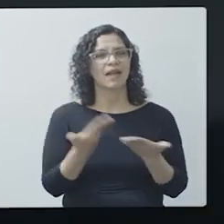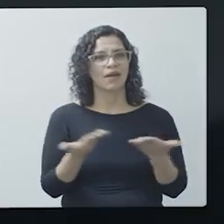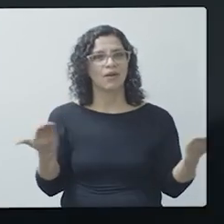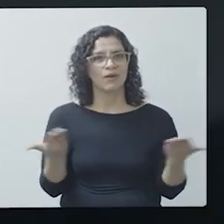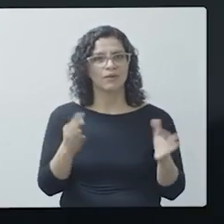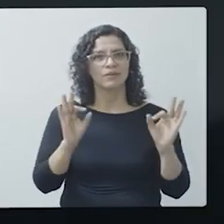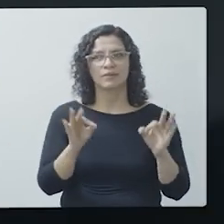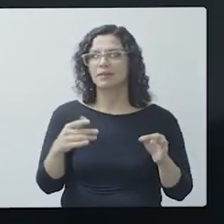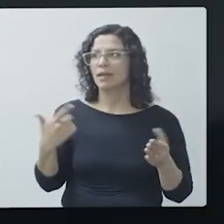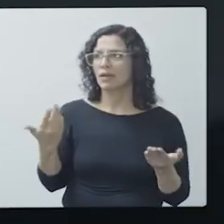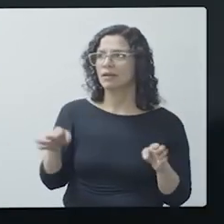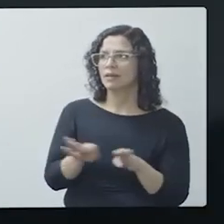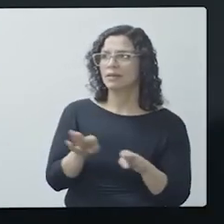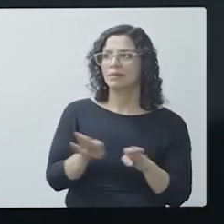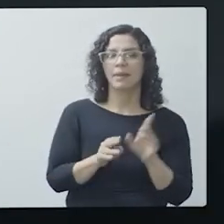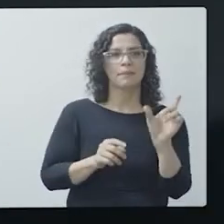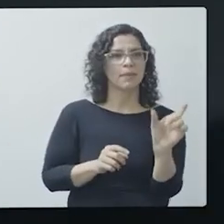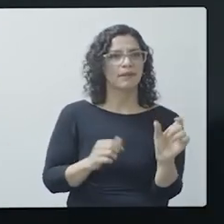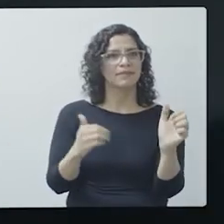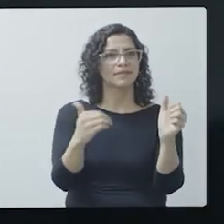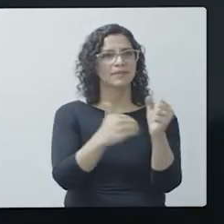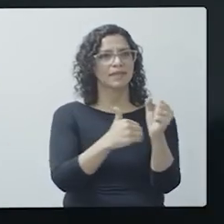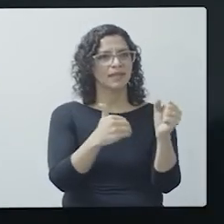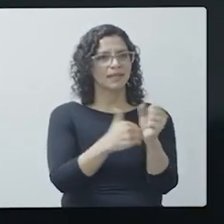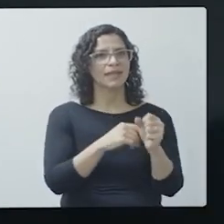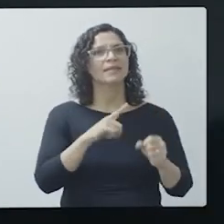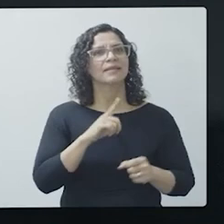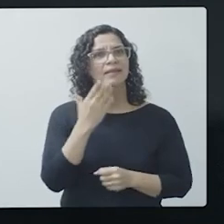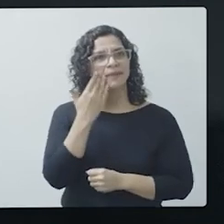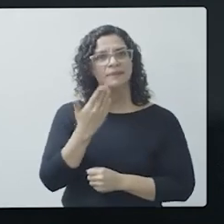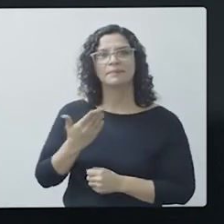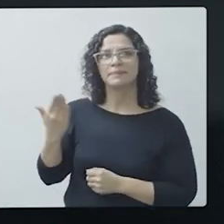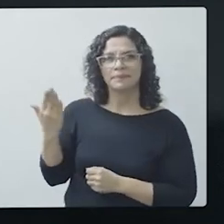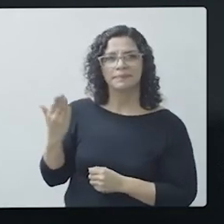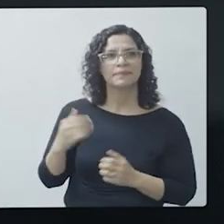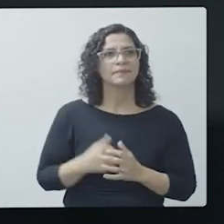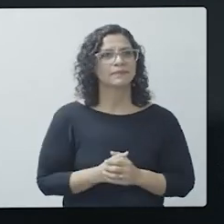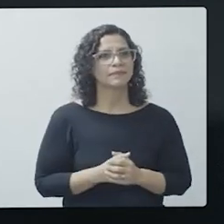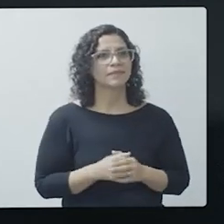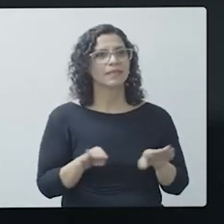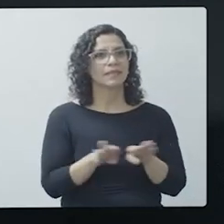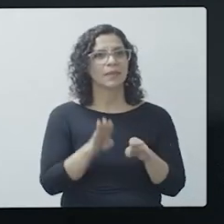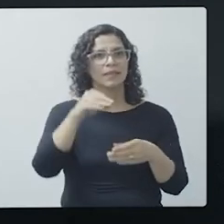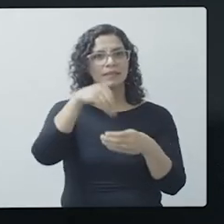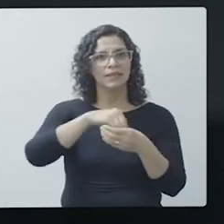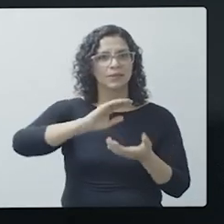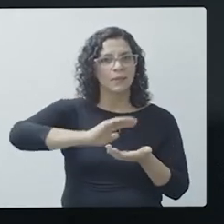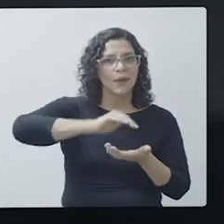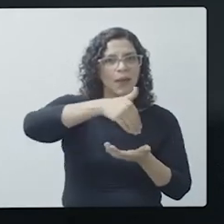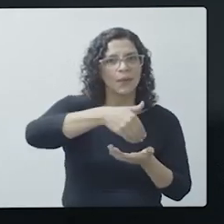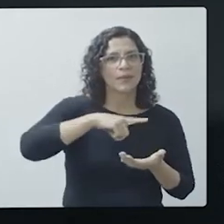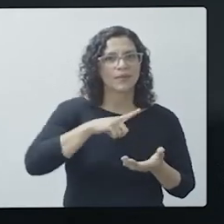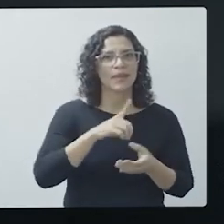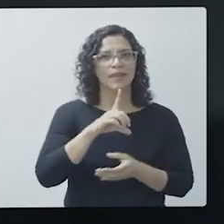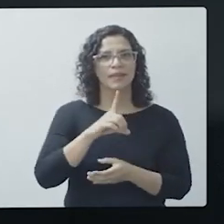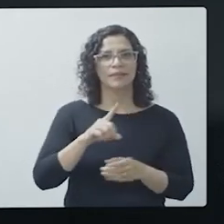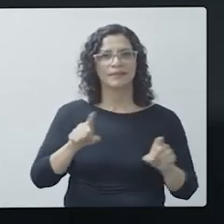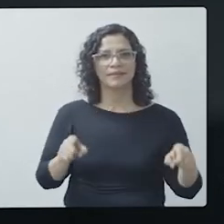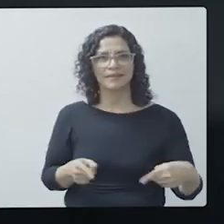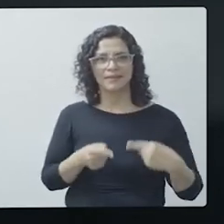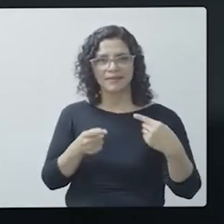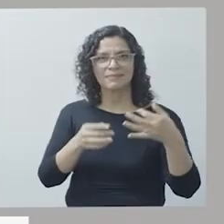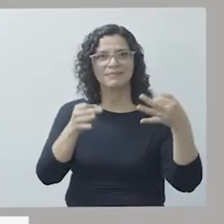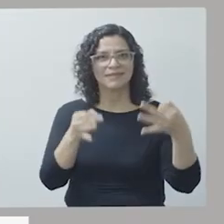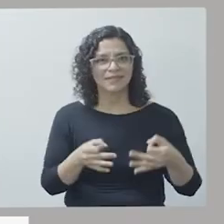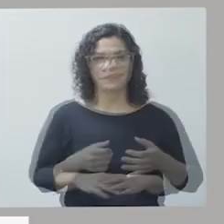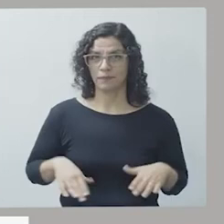na aula de hoje. E essa é a nossa palavra secreta que estava escondida dentro do nosso baú de